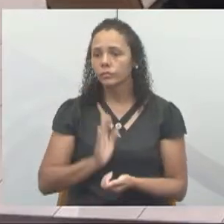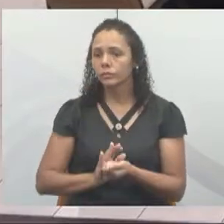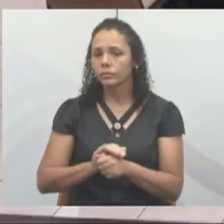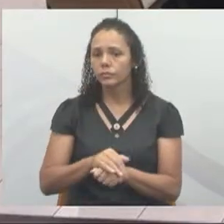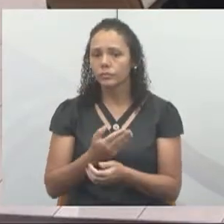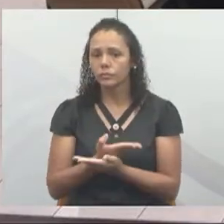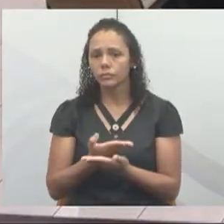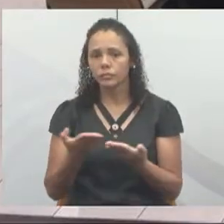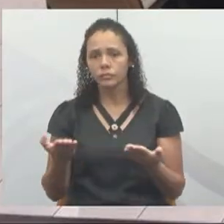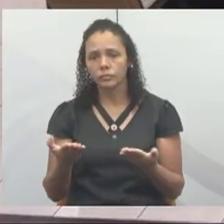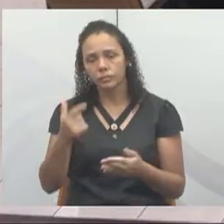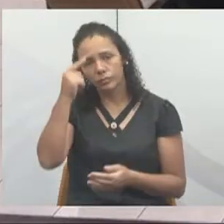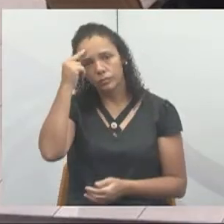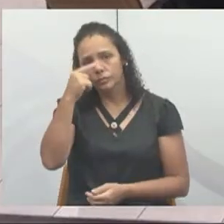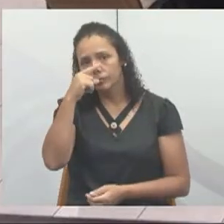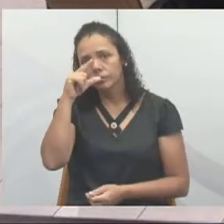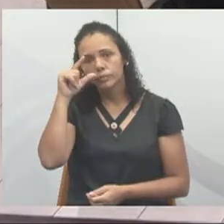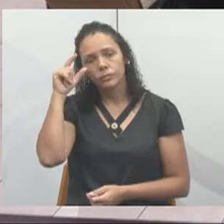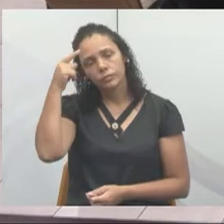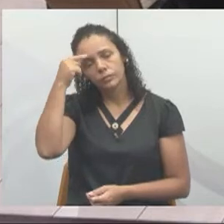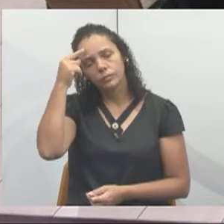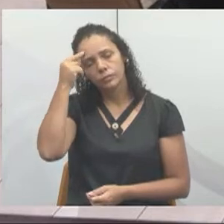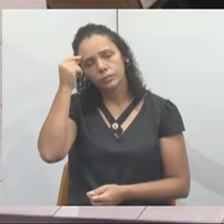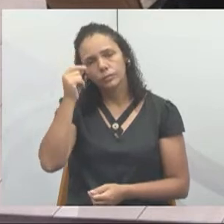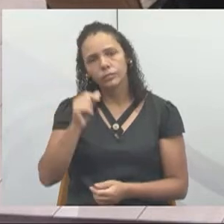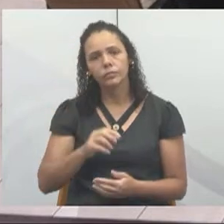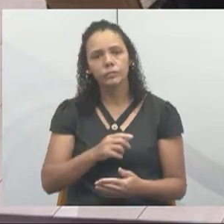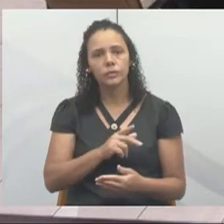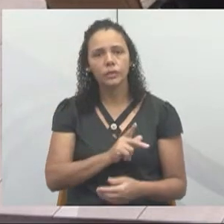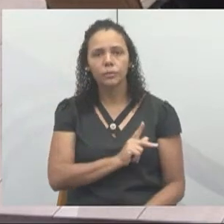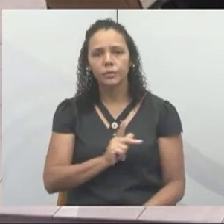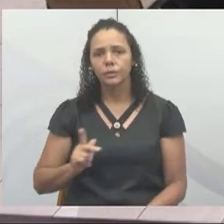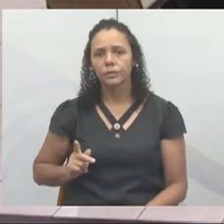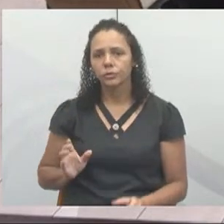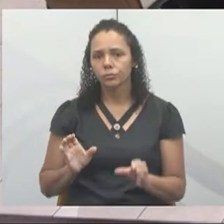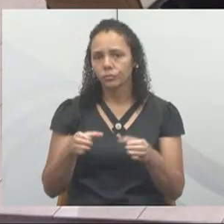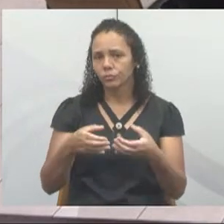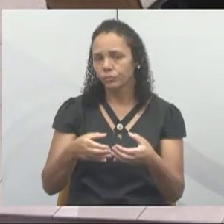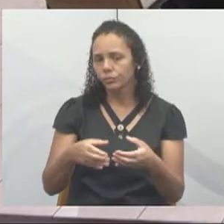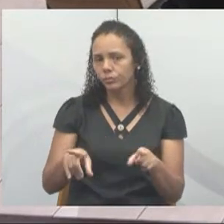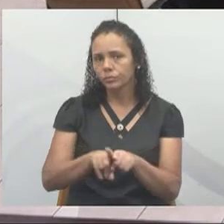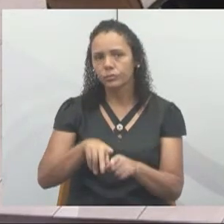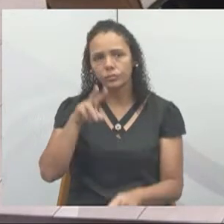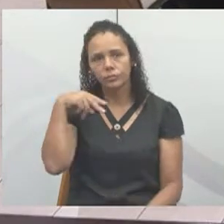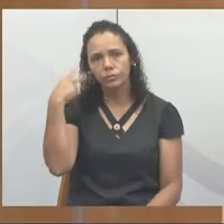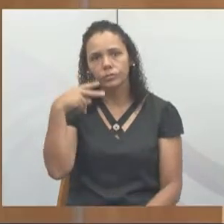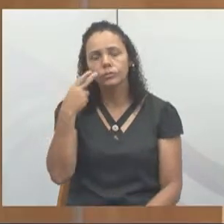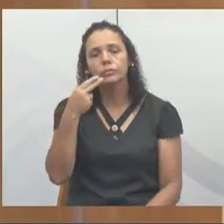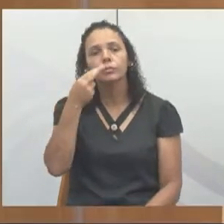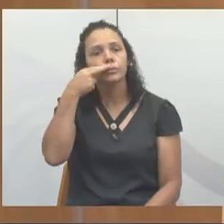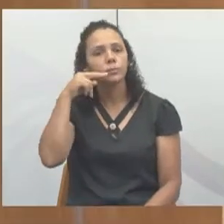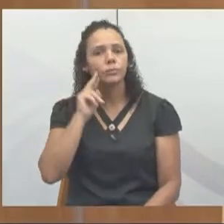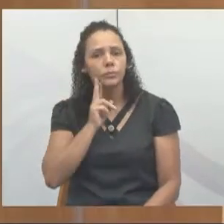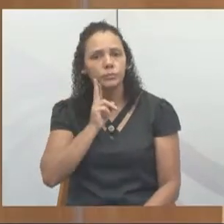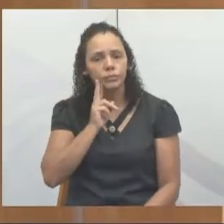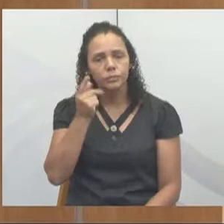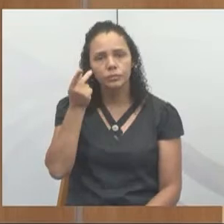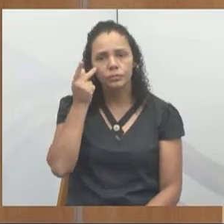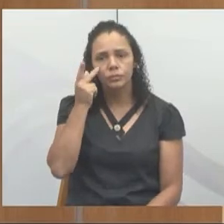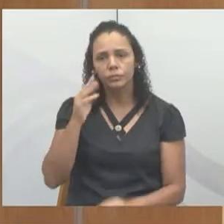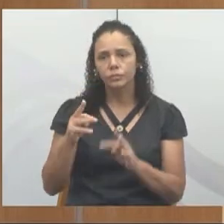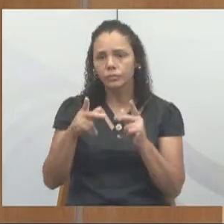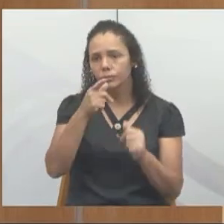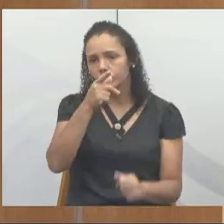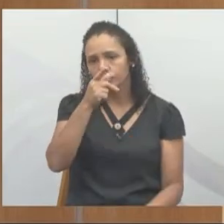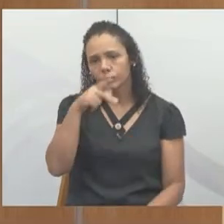noite, Edgar, presidente da comissão, vereador pastor Rogério Timóteo, Paulinho, demais vereadores